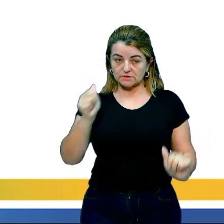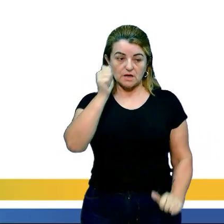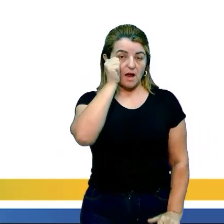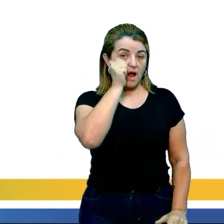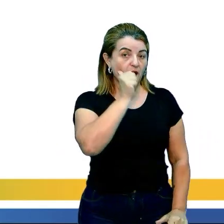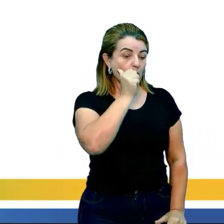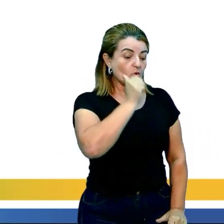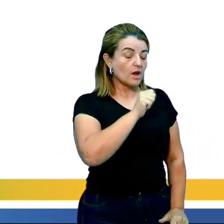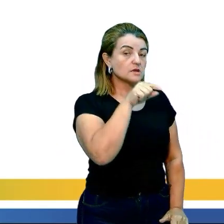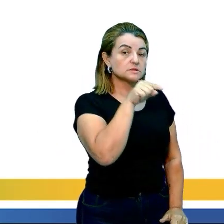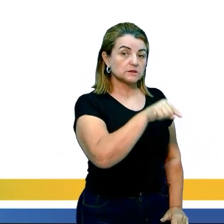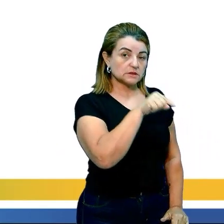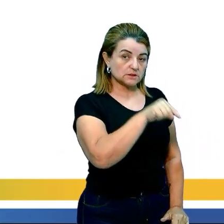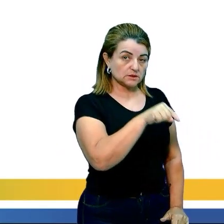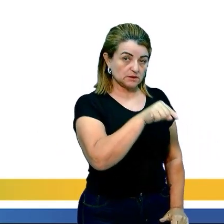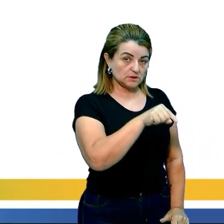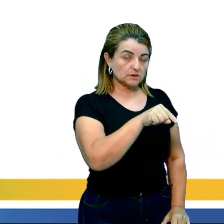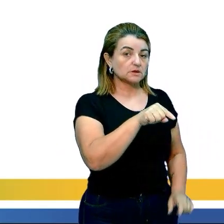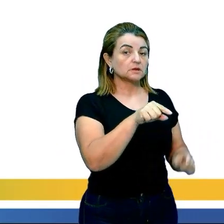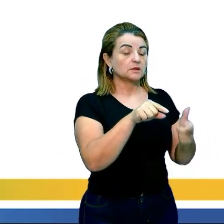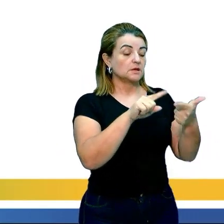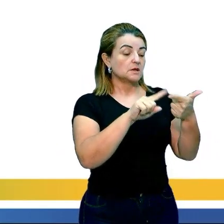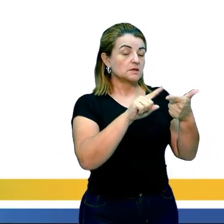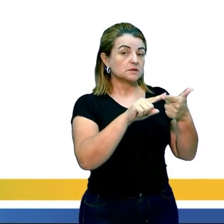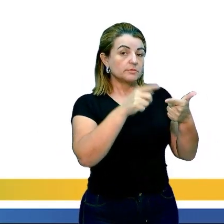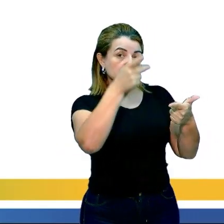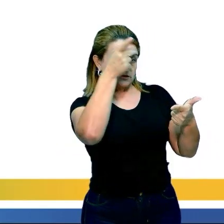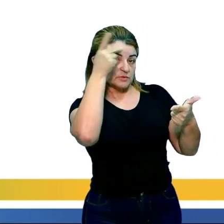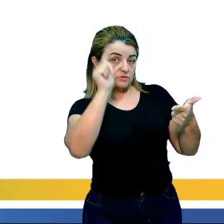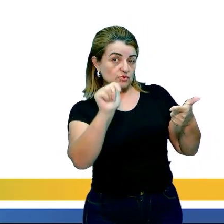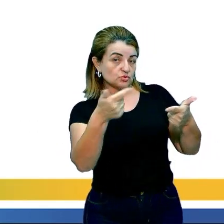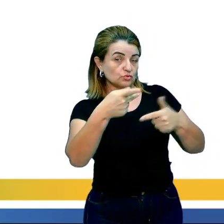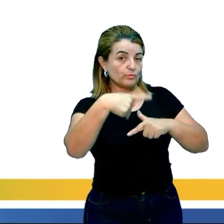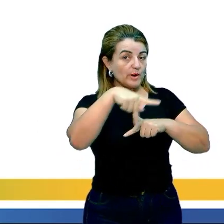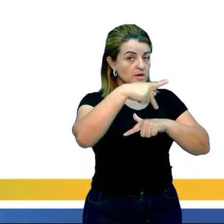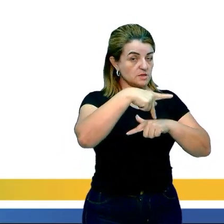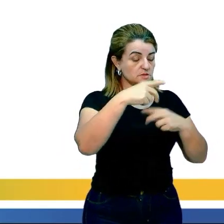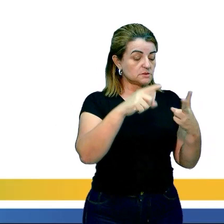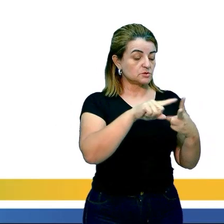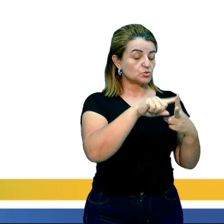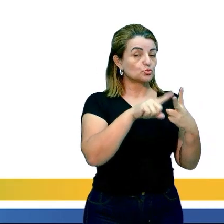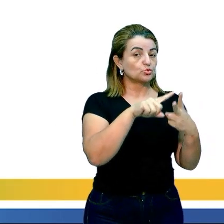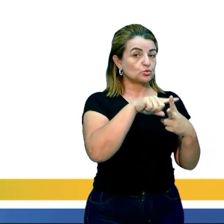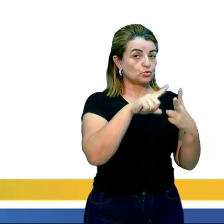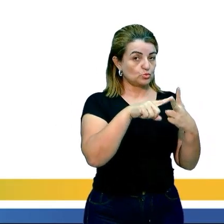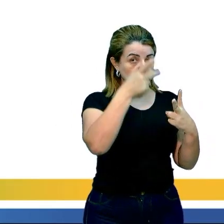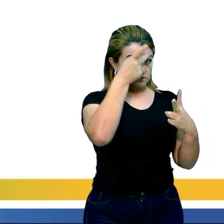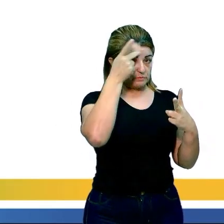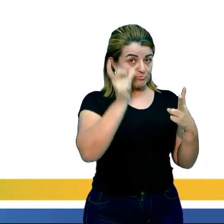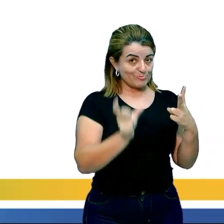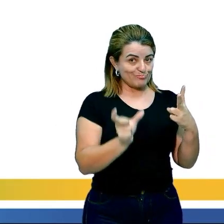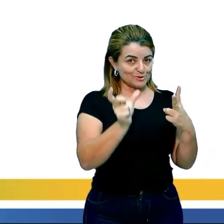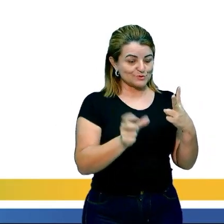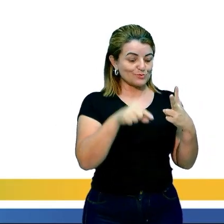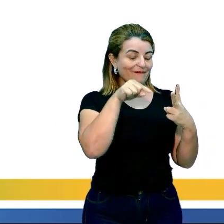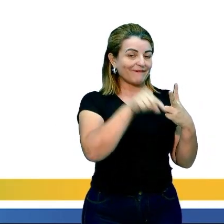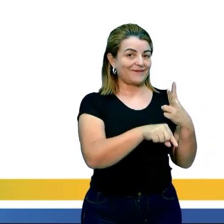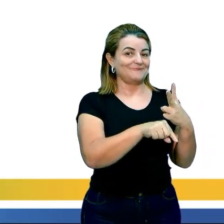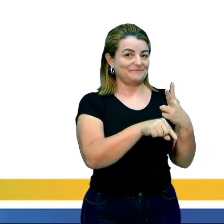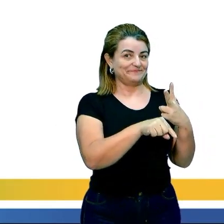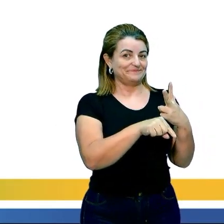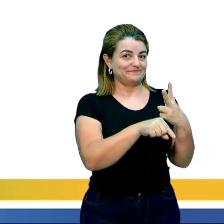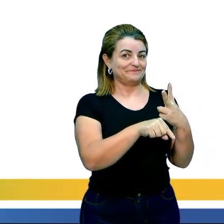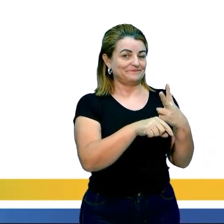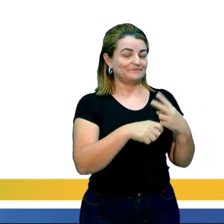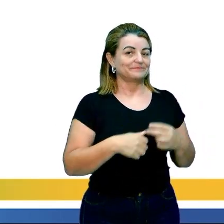uma ênfase nas mulheres e nos estrangeiros né as diferenças na estrutura desses dois personagens nas estruturas social dessas duas